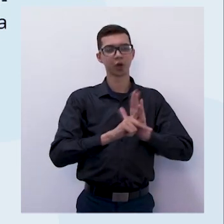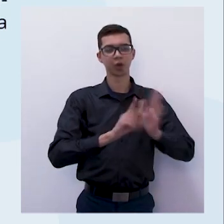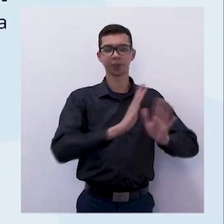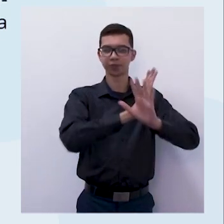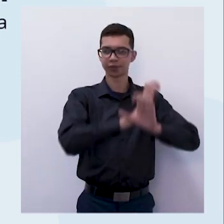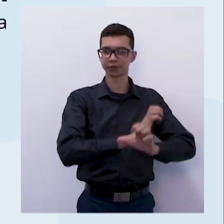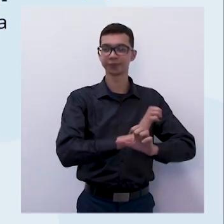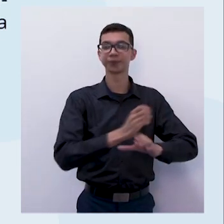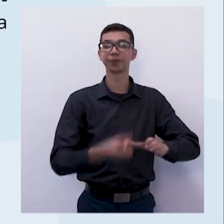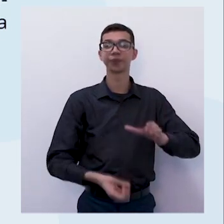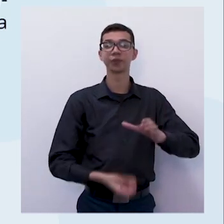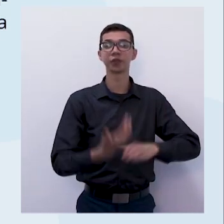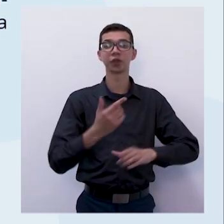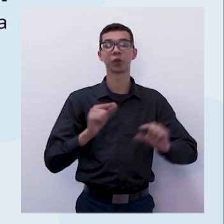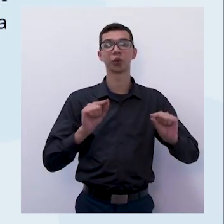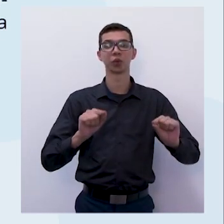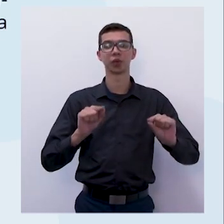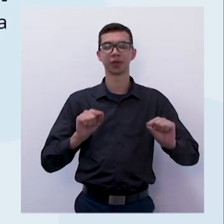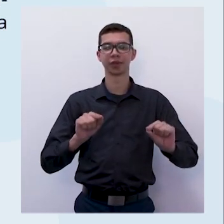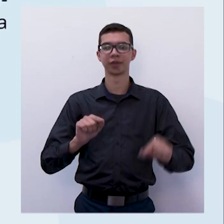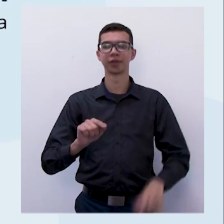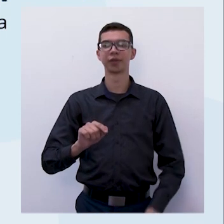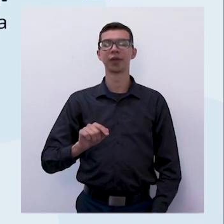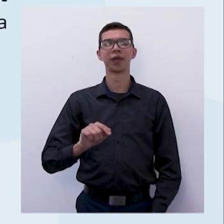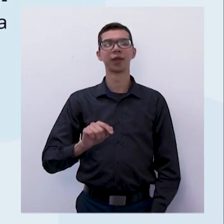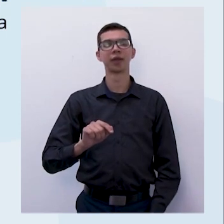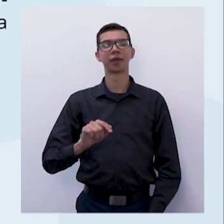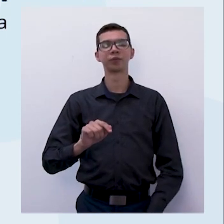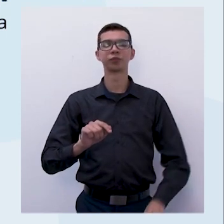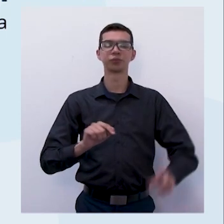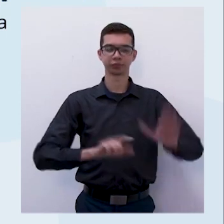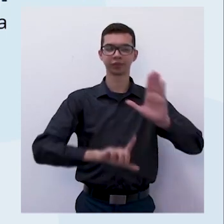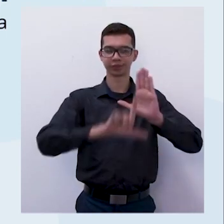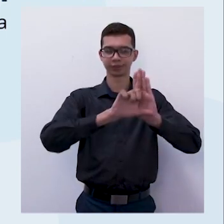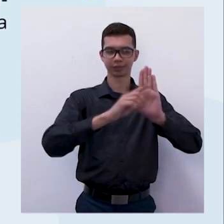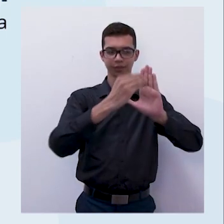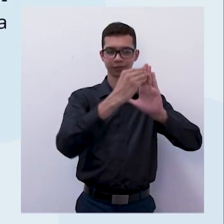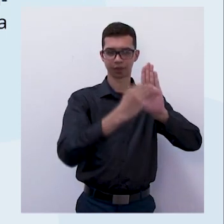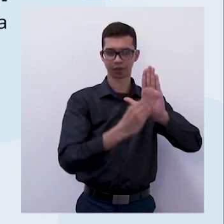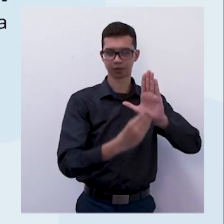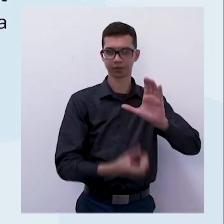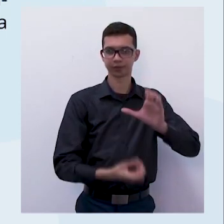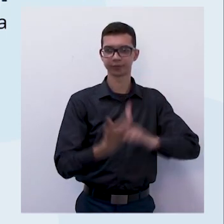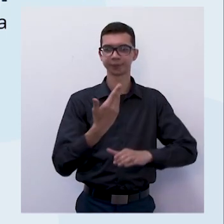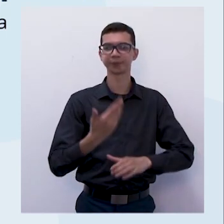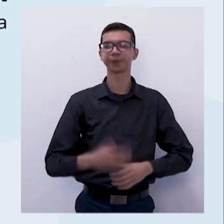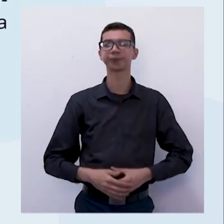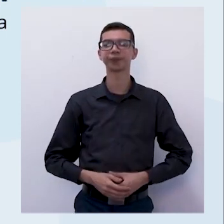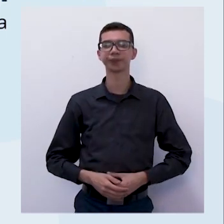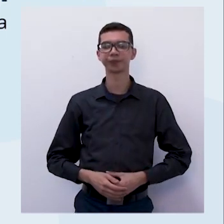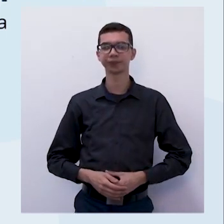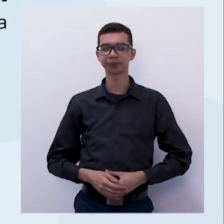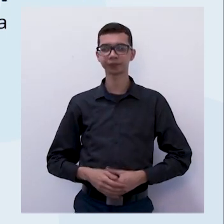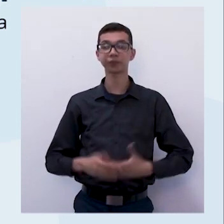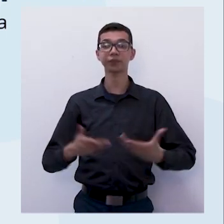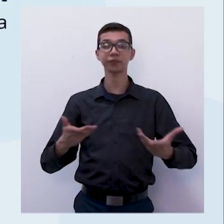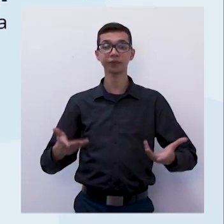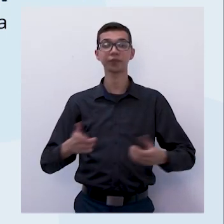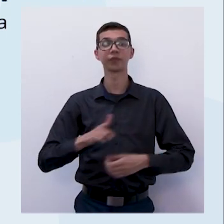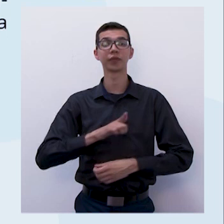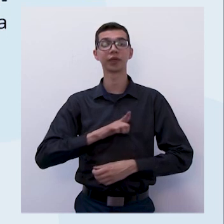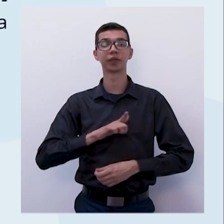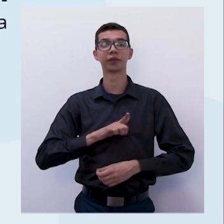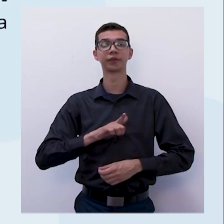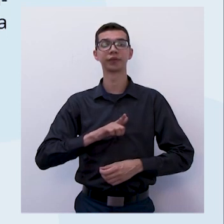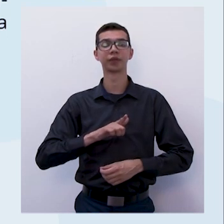que é um código de leis, tá? Além disso, nessa obra, a gente encontra ricos relatos sobre a vida em Esparta